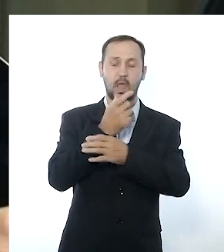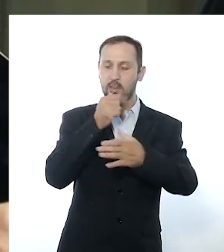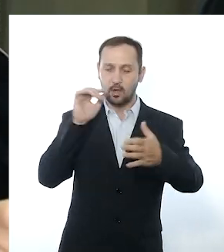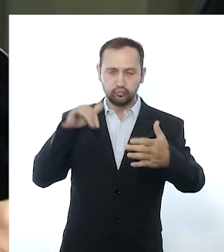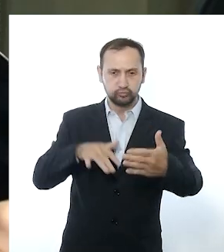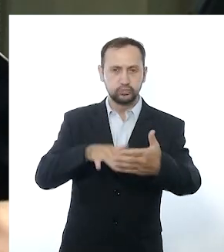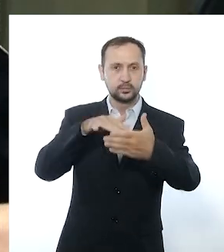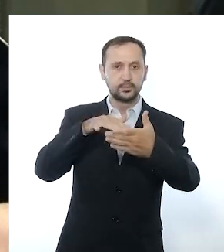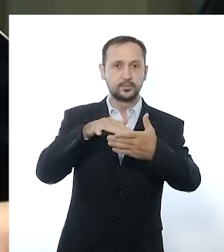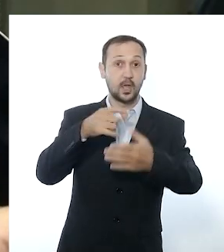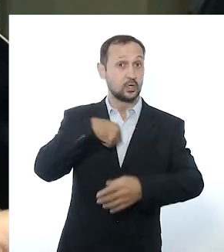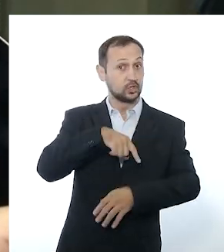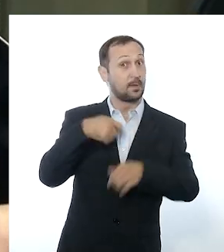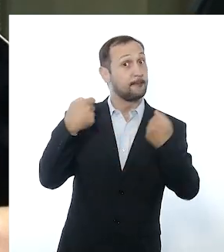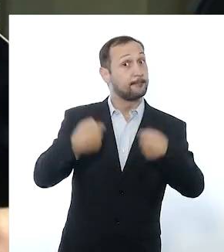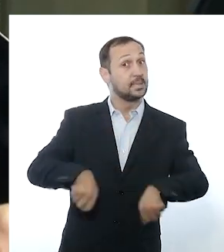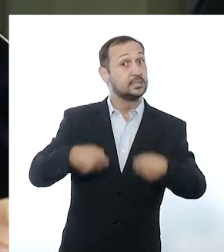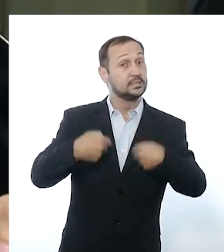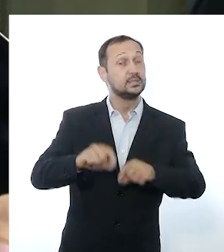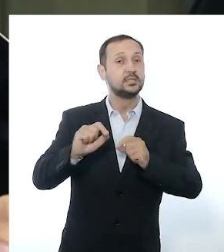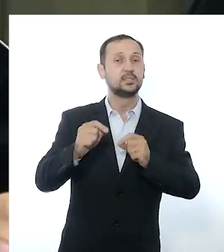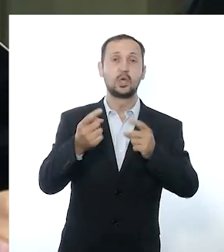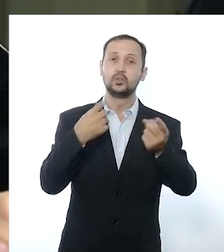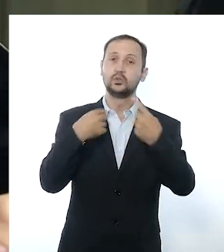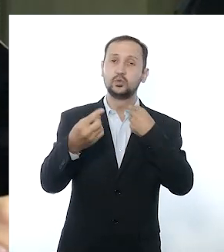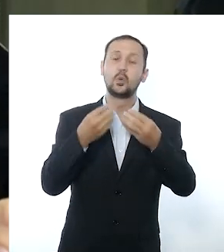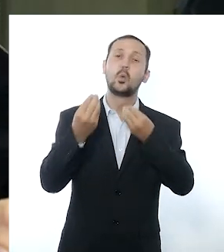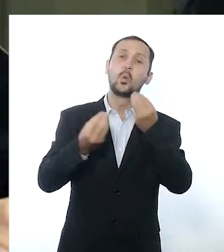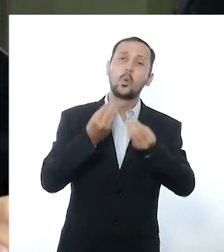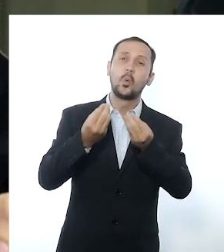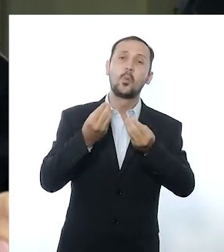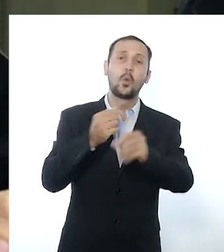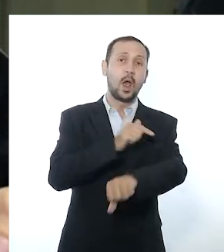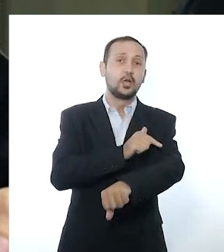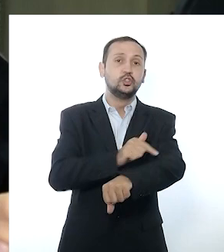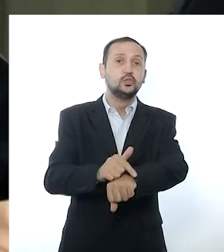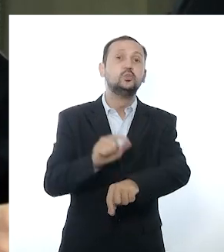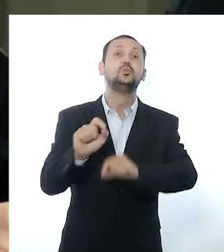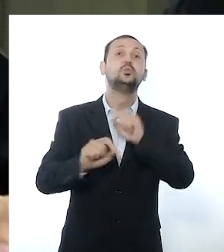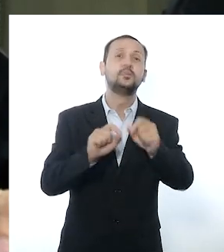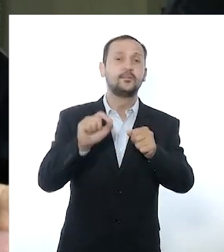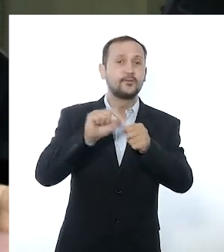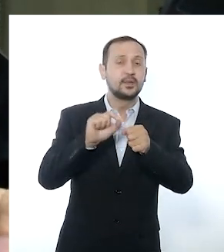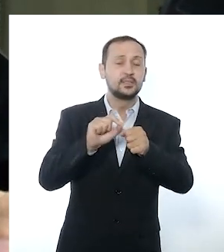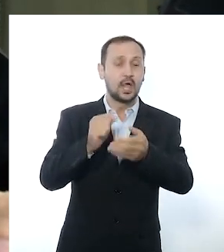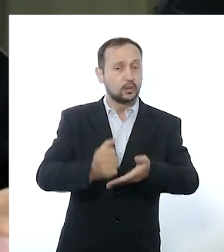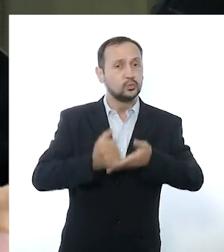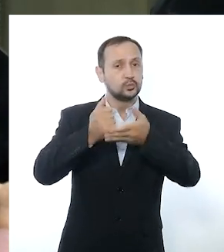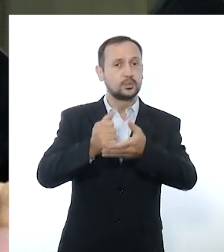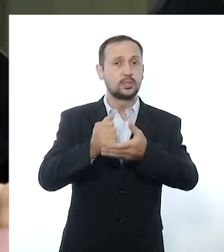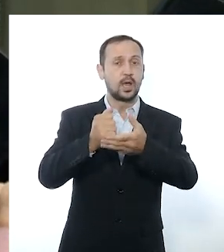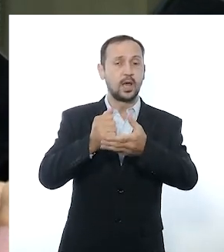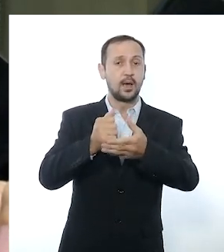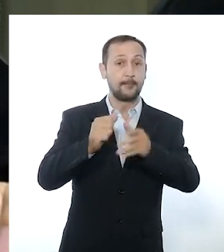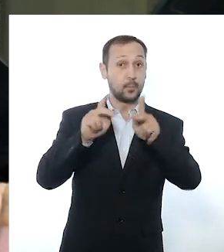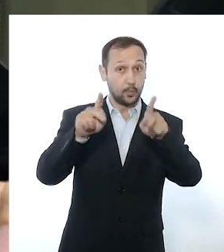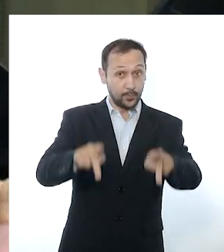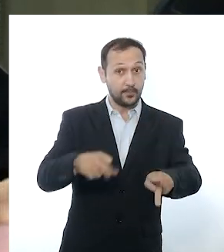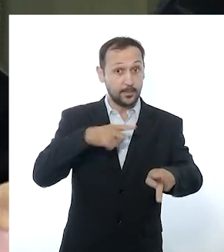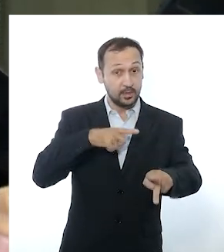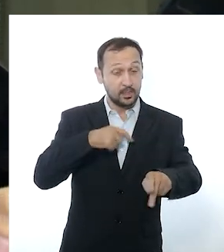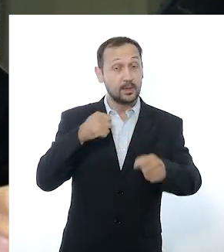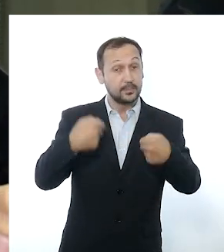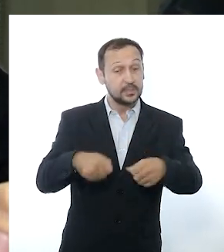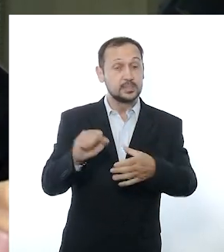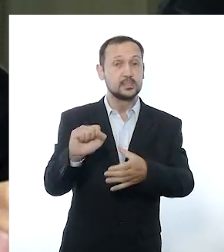precisamos discutir medidas que, de fato, deem segurança para a população que vive no entorno